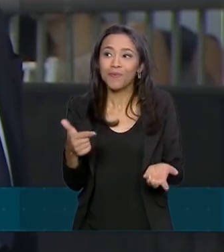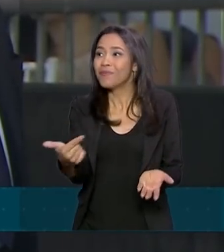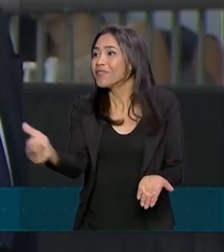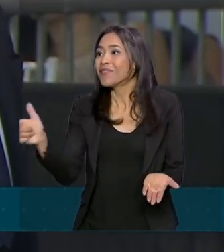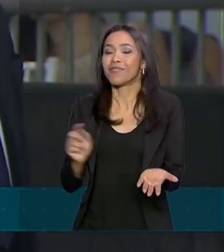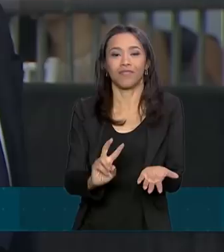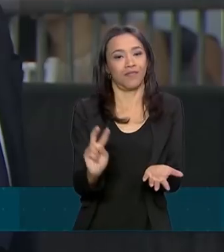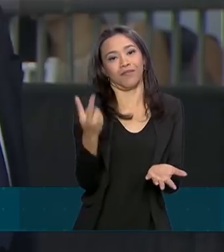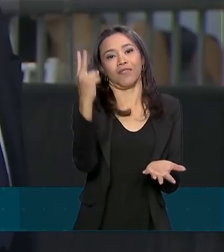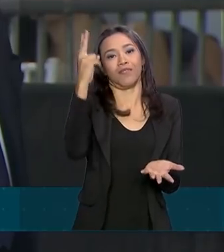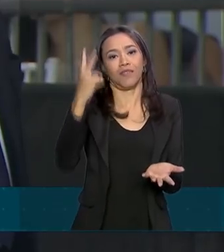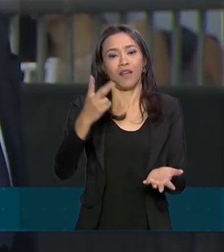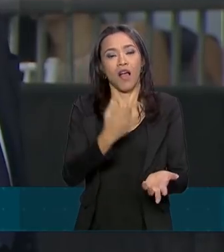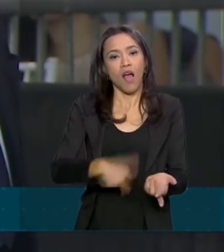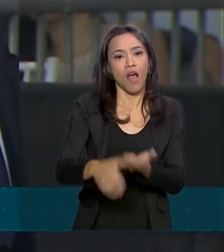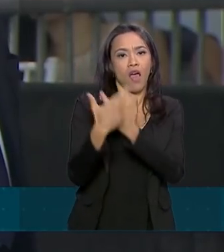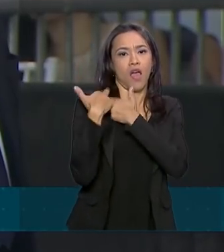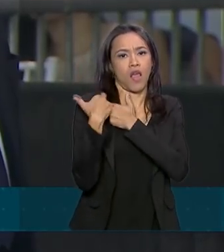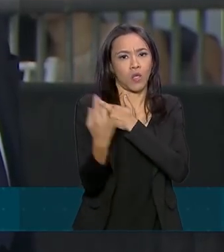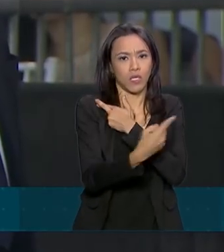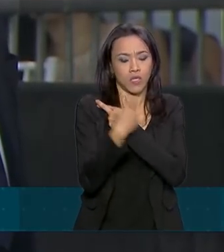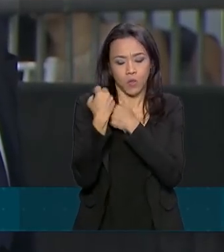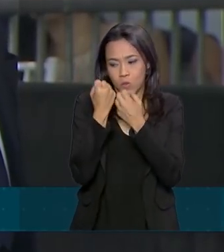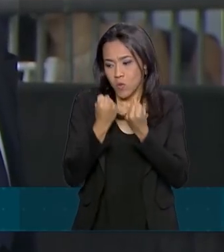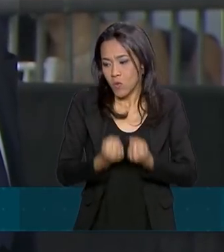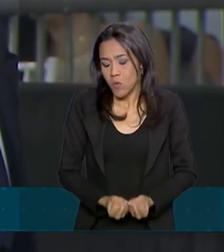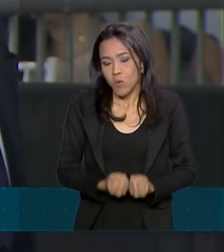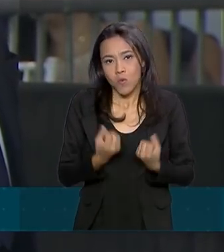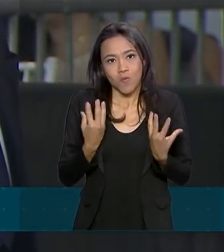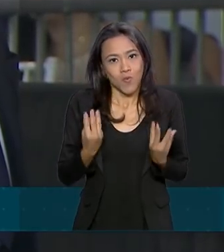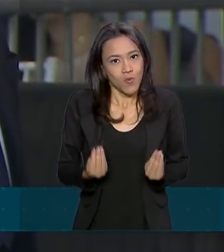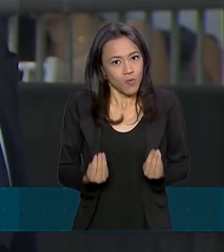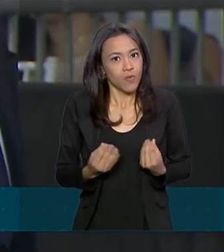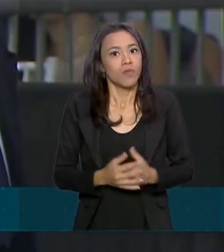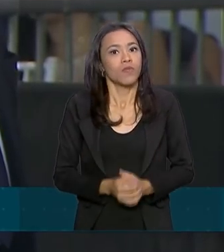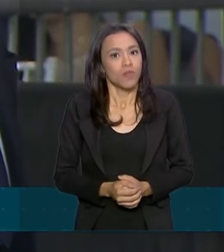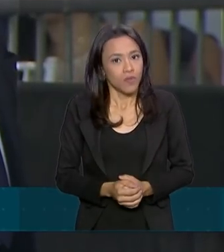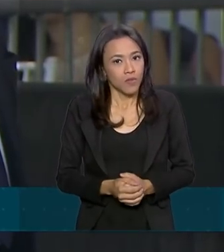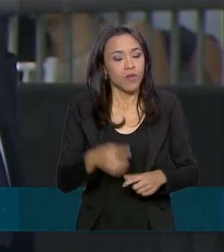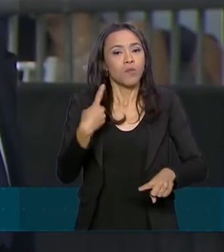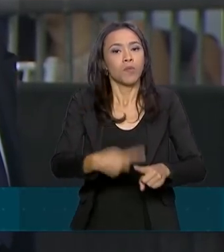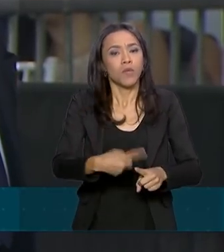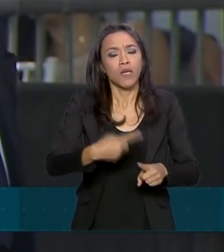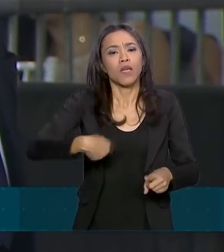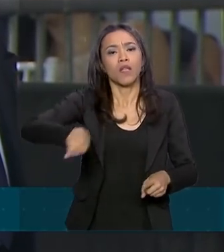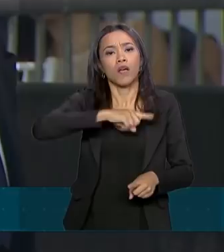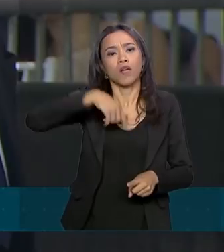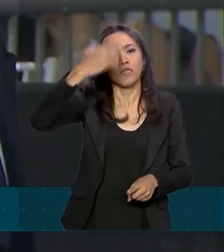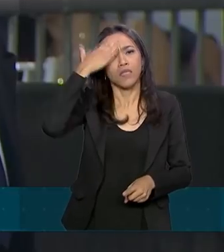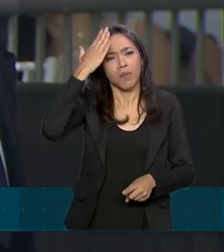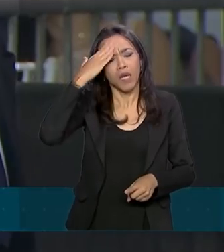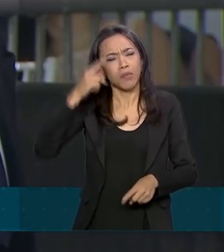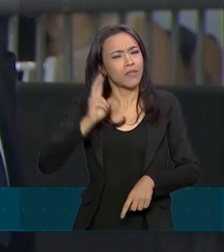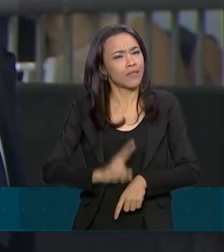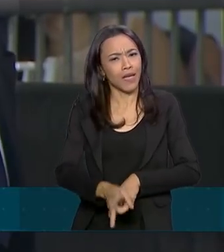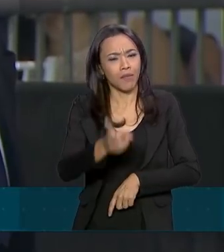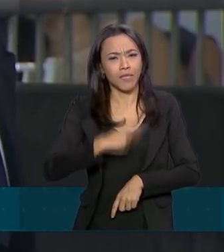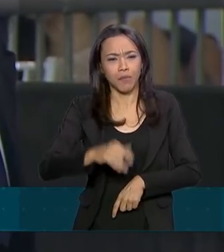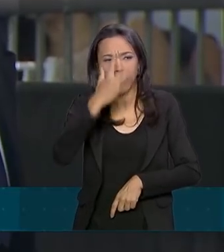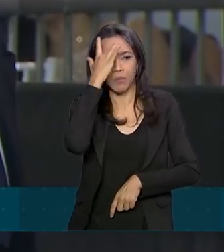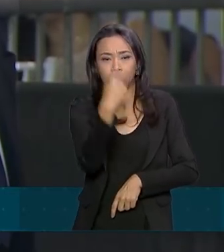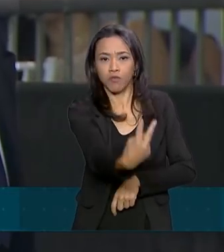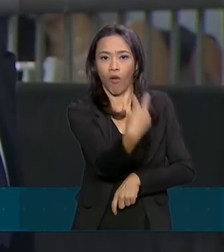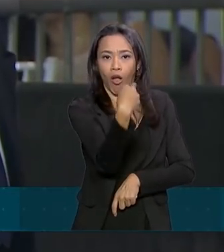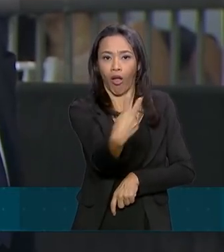nossa responsabilidade aumenta, e muito, porque sabemos que a todo momento seremos observados